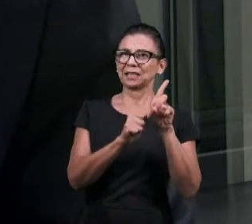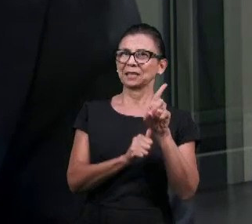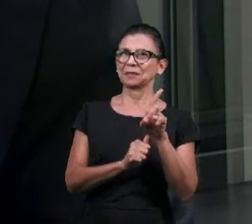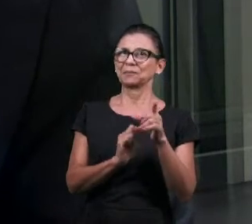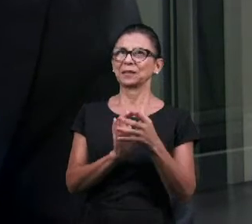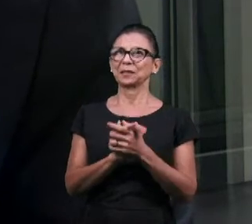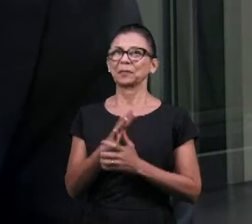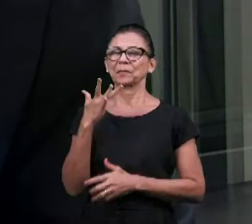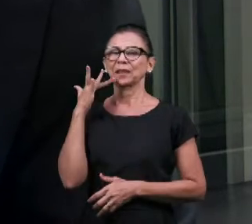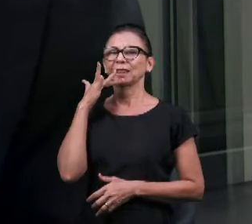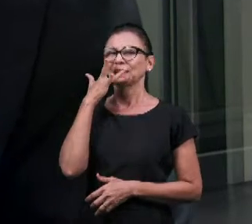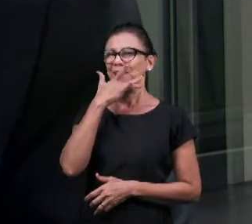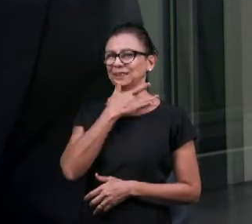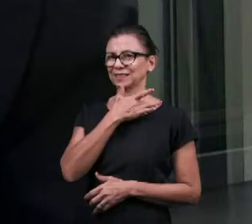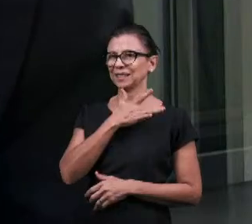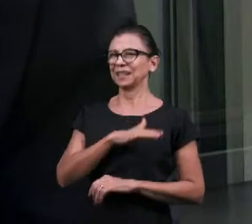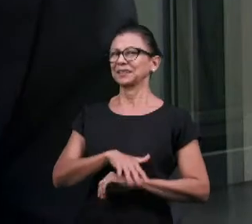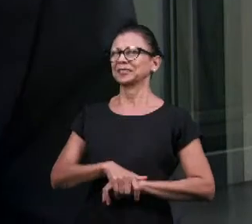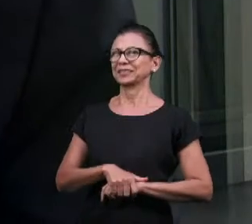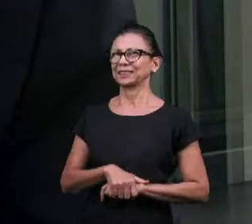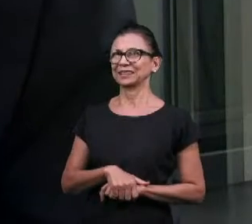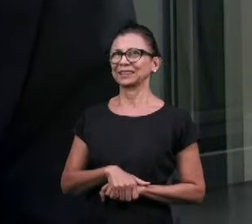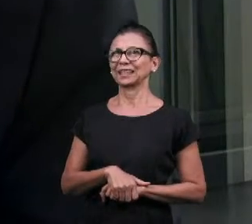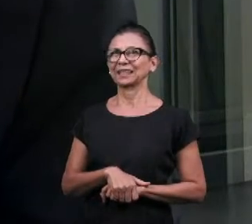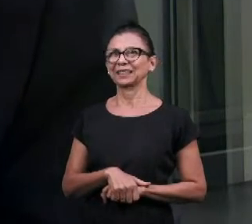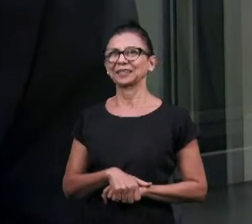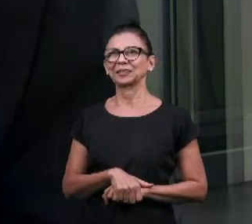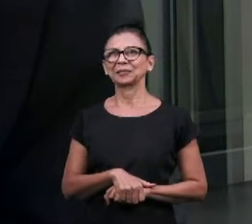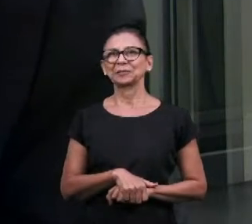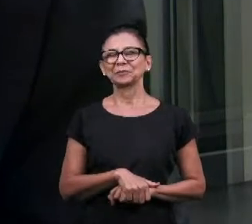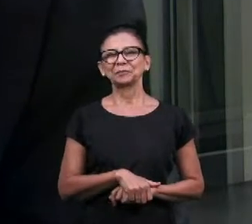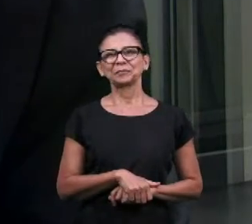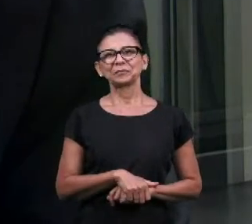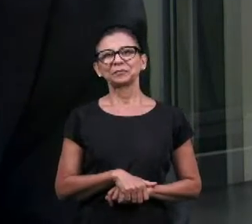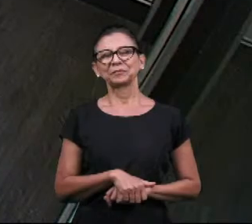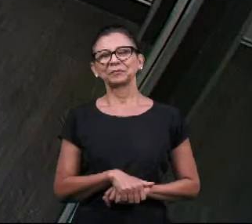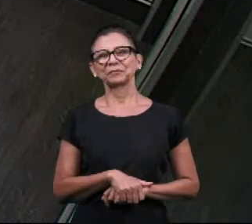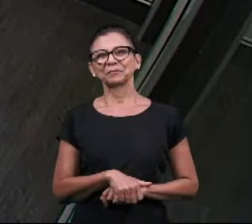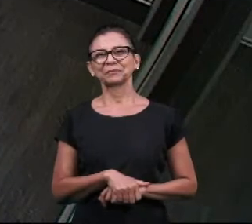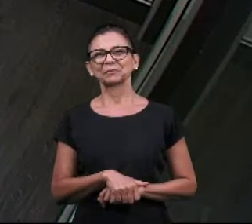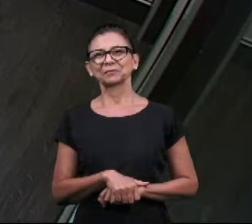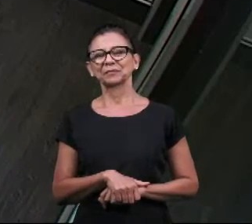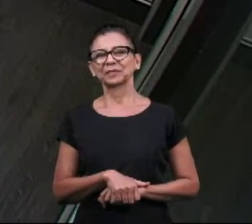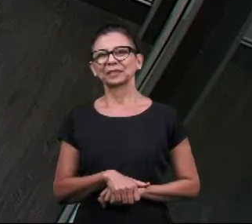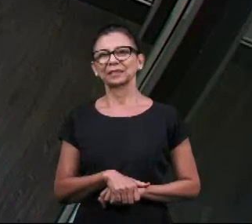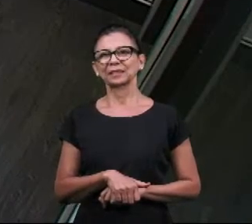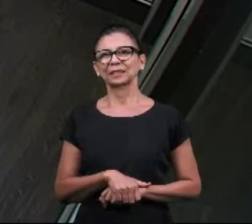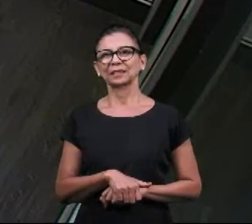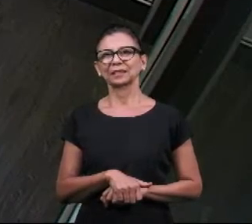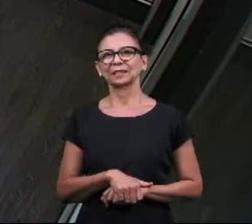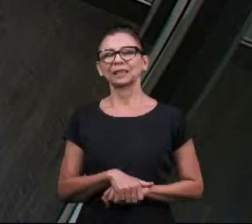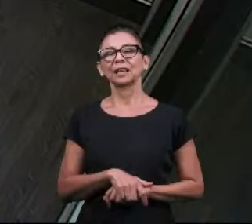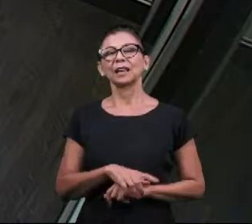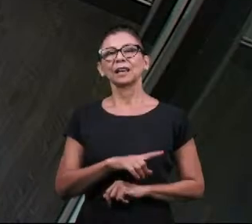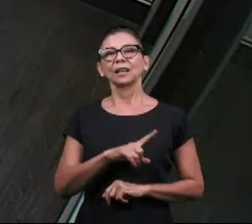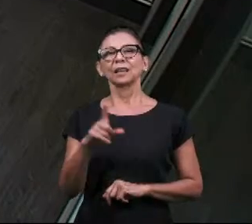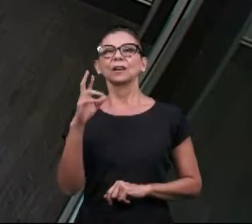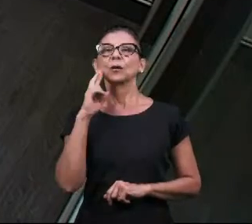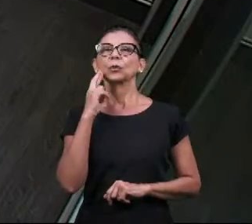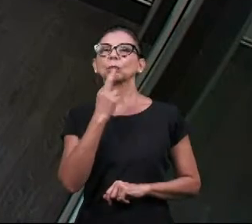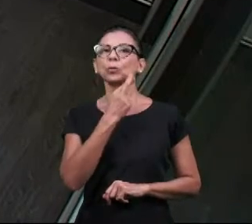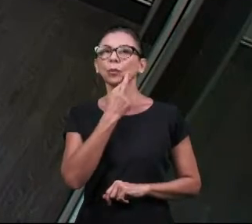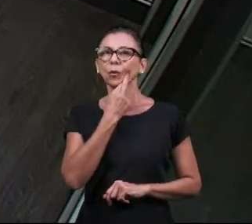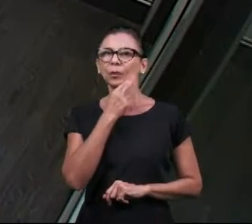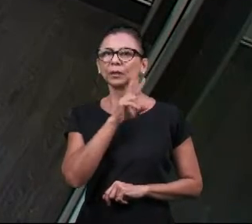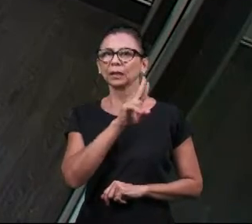deliciado também muito lá, tá? Amém. Realizado muita obra do Senhor naquele lugar. Aliás, um abraço para todo o nosso povo aí de Rondônia. Em nome aqui do pastor